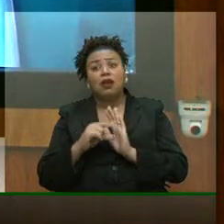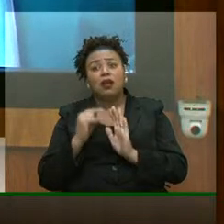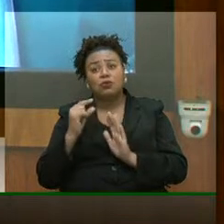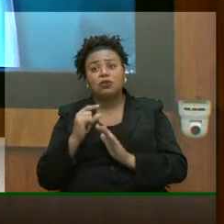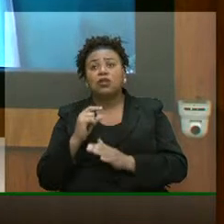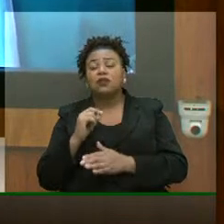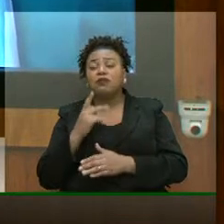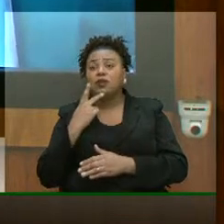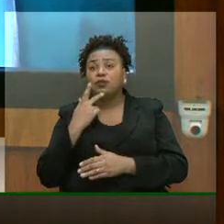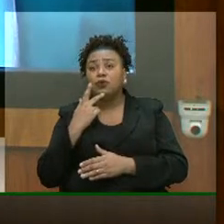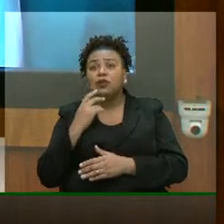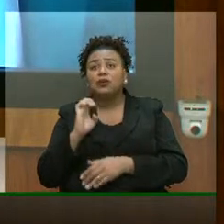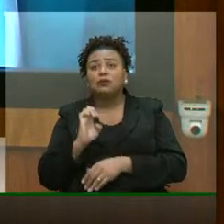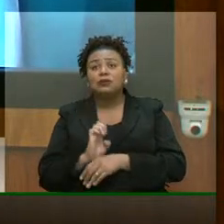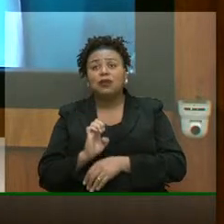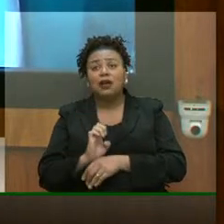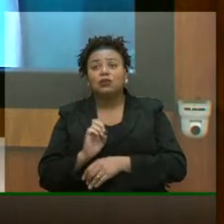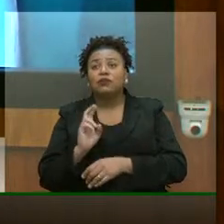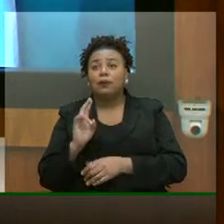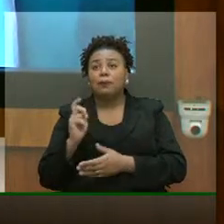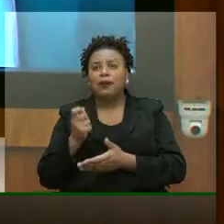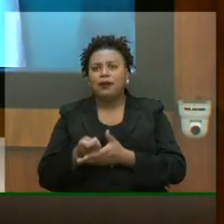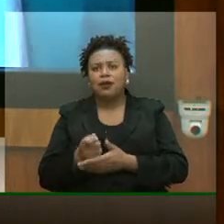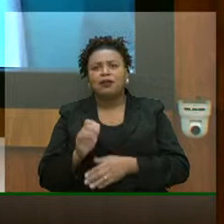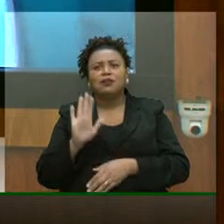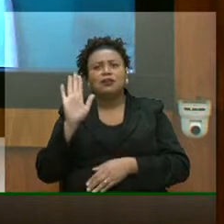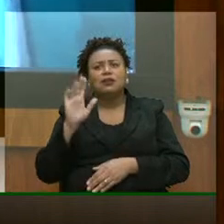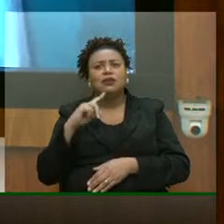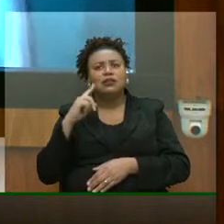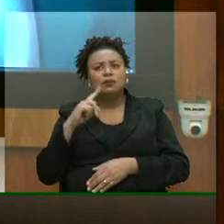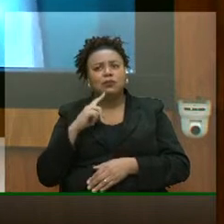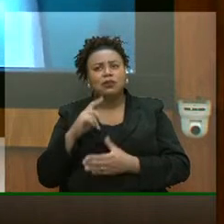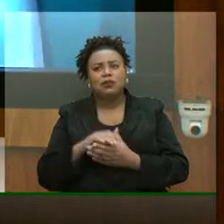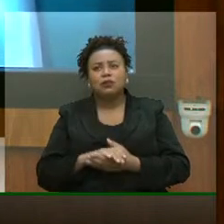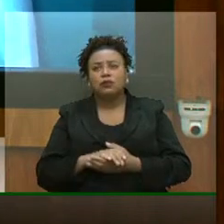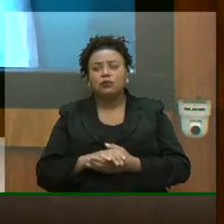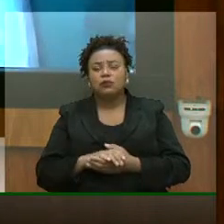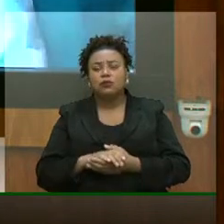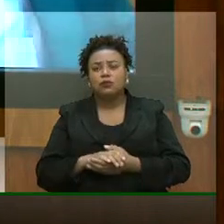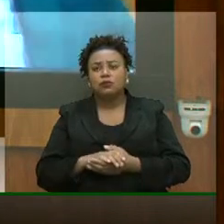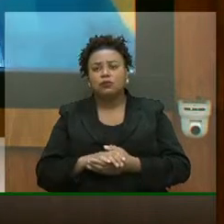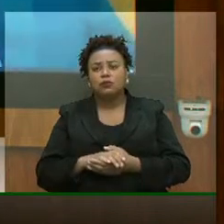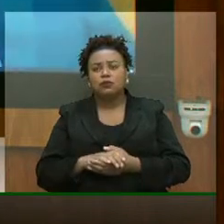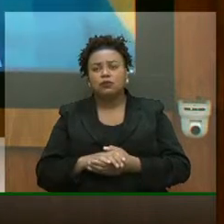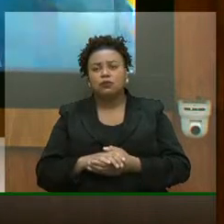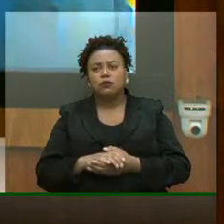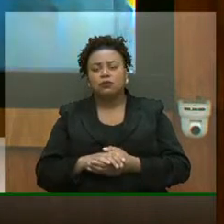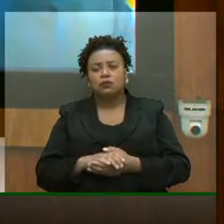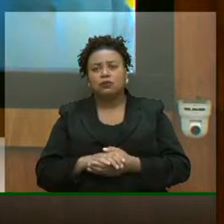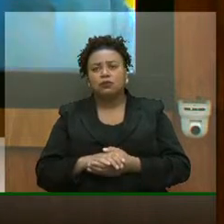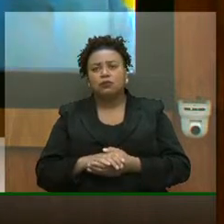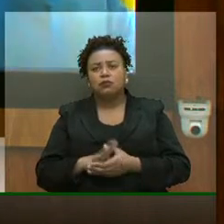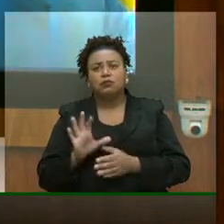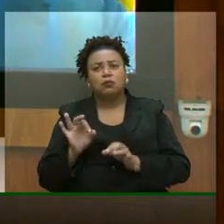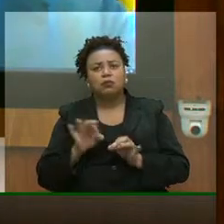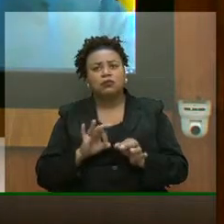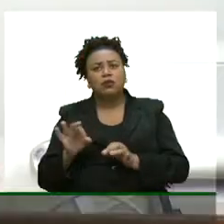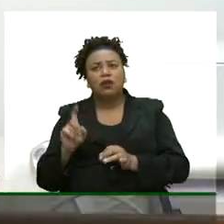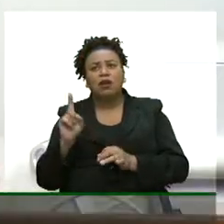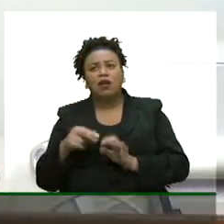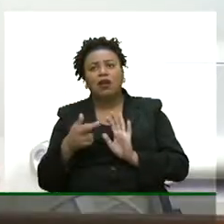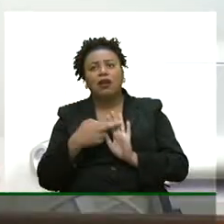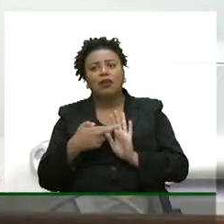a... Deputado Pedro Pereira, o senhor ampara seu pedido de ordem. Deputado Pedro Pereira, a questão de ordem é uma